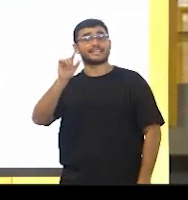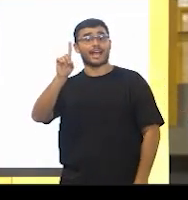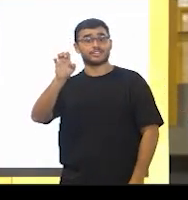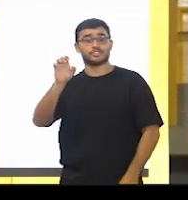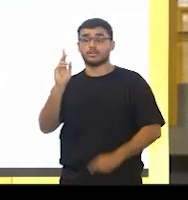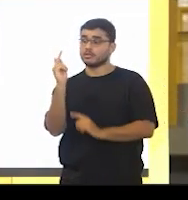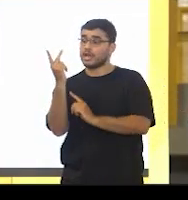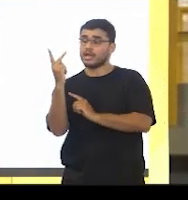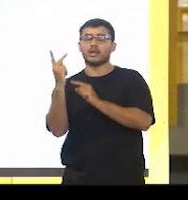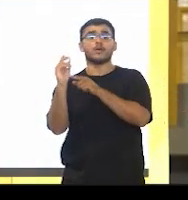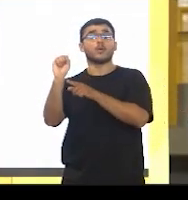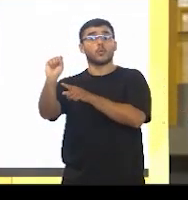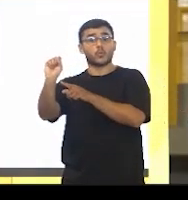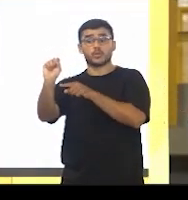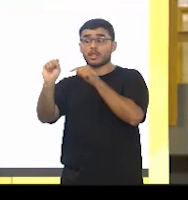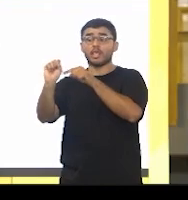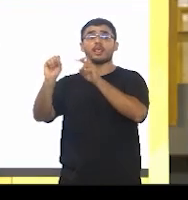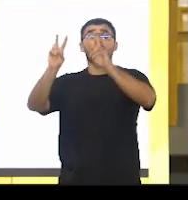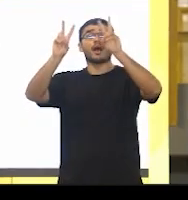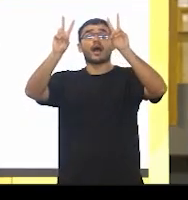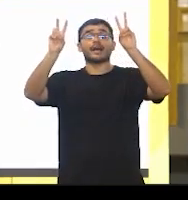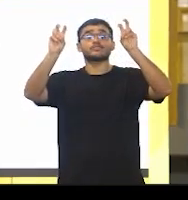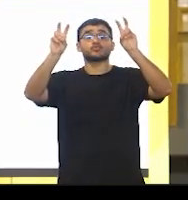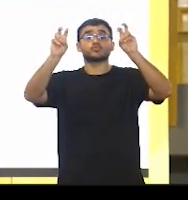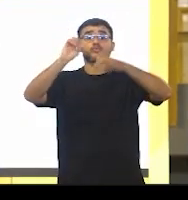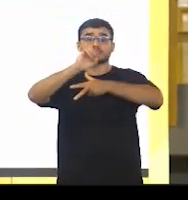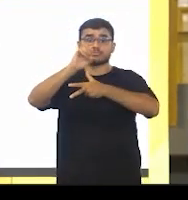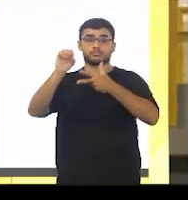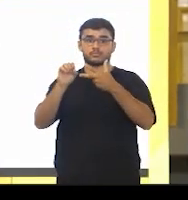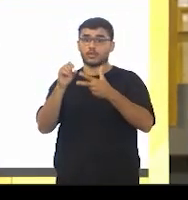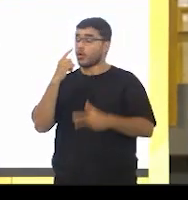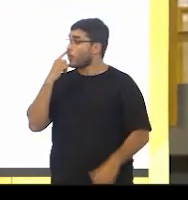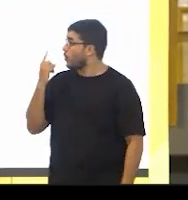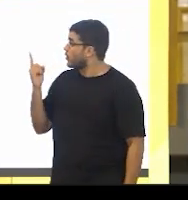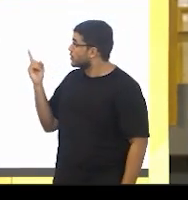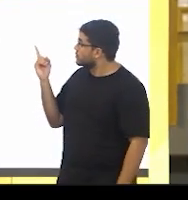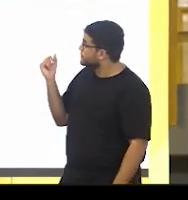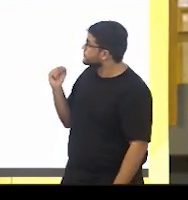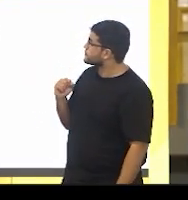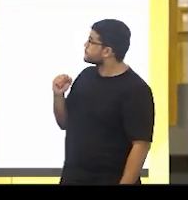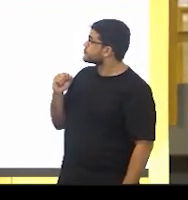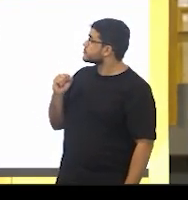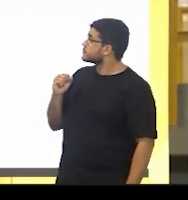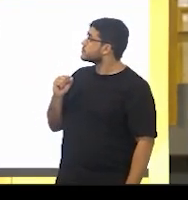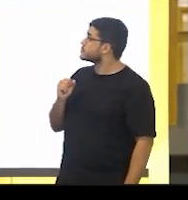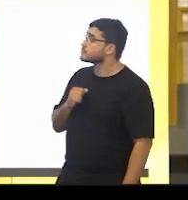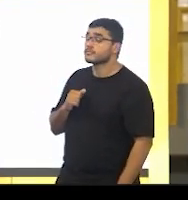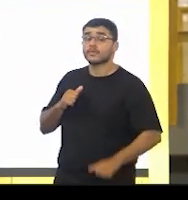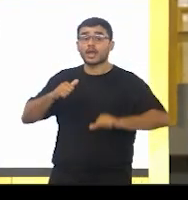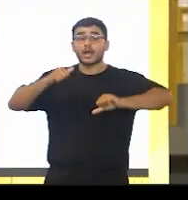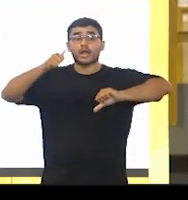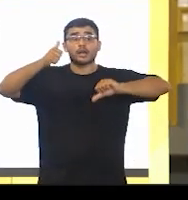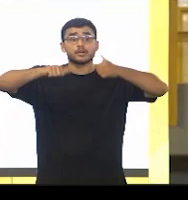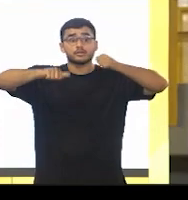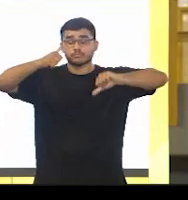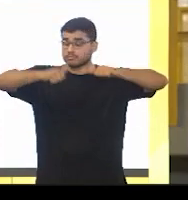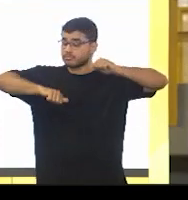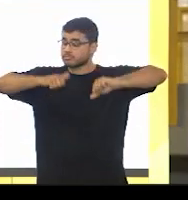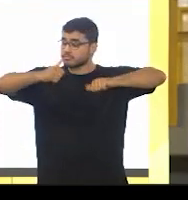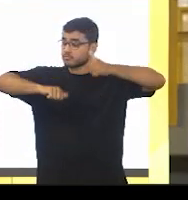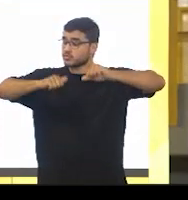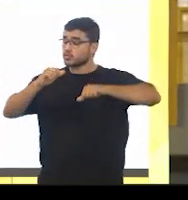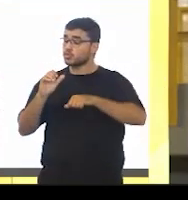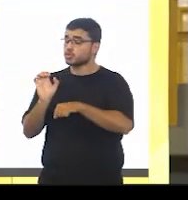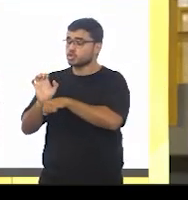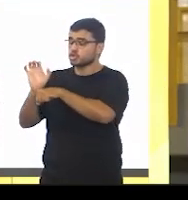liga. Analisar a ação de quem? Não escutei, a ação de quem?